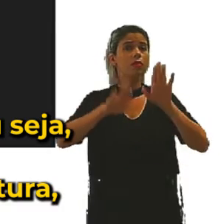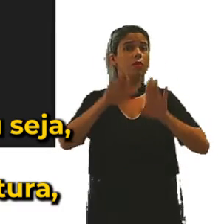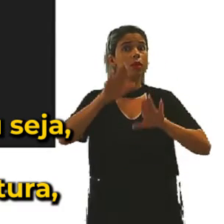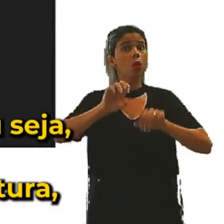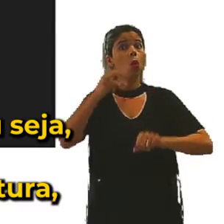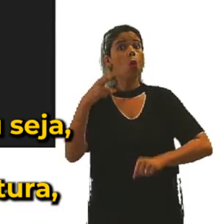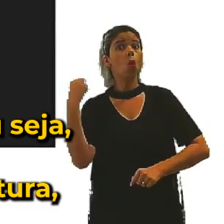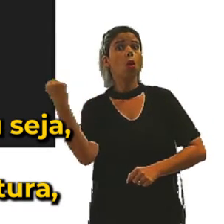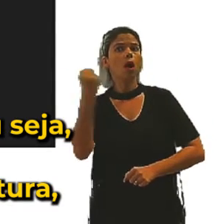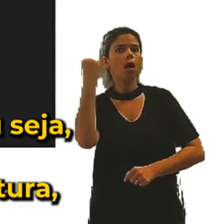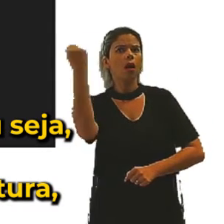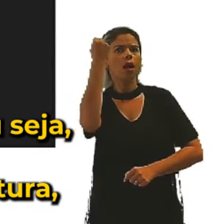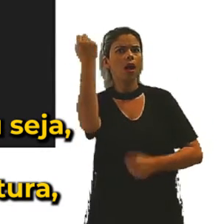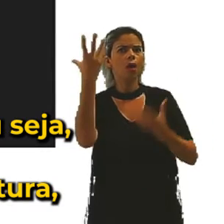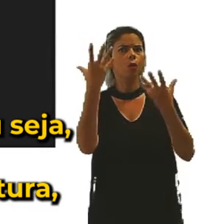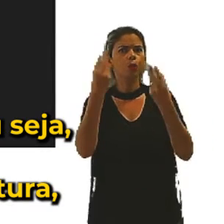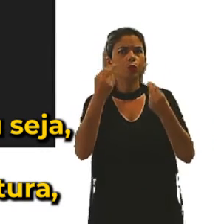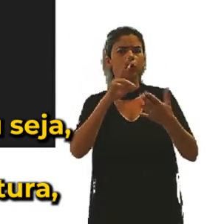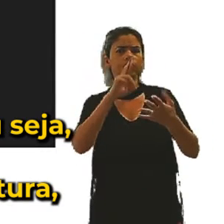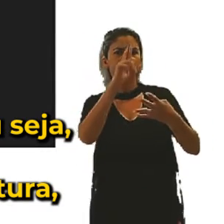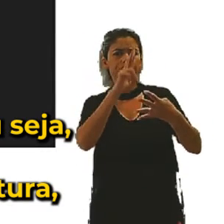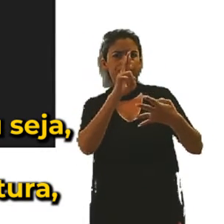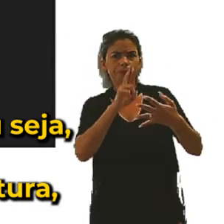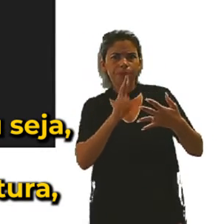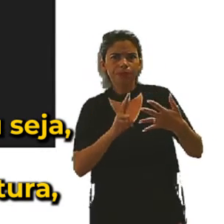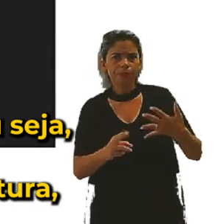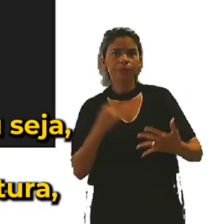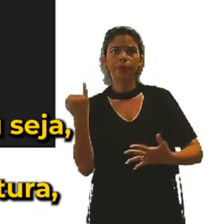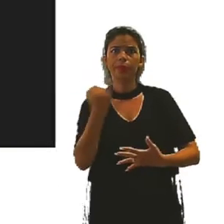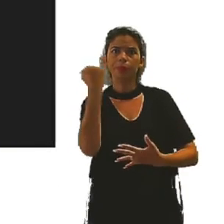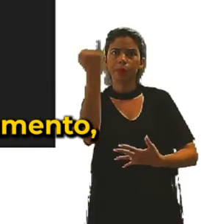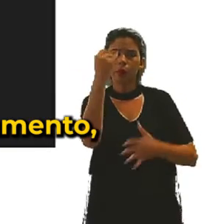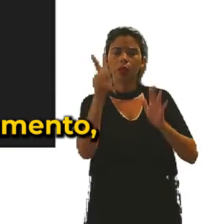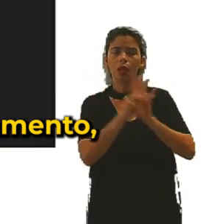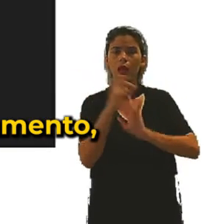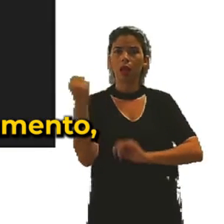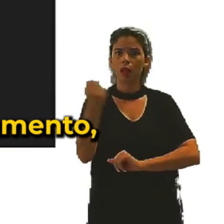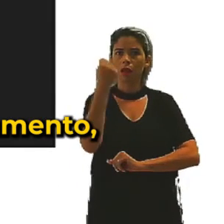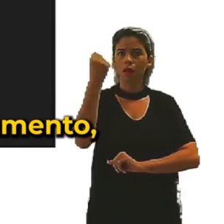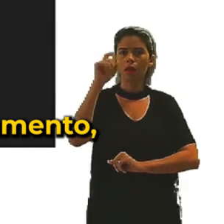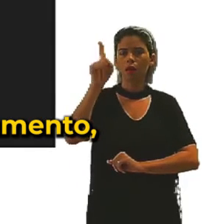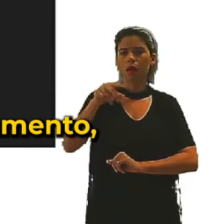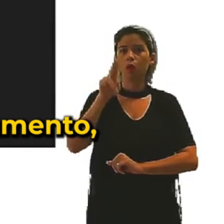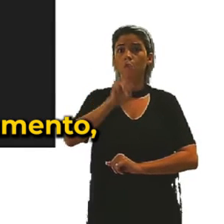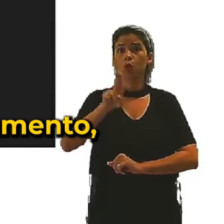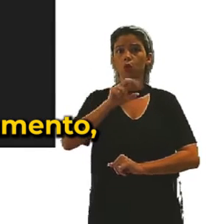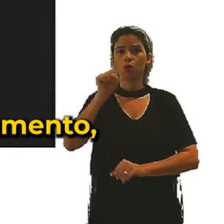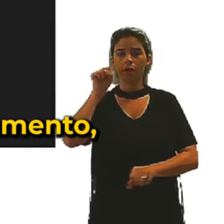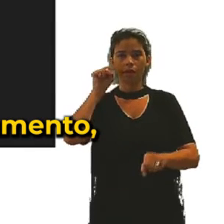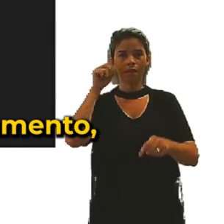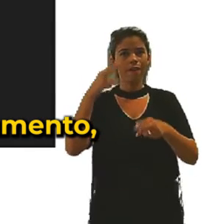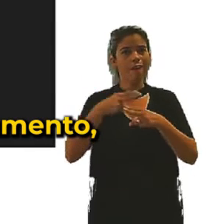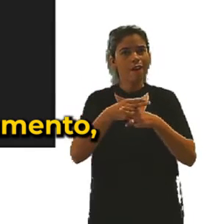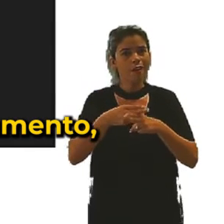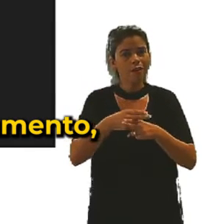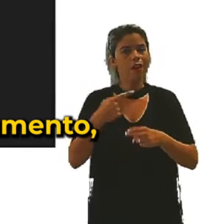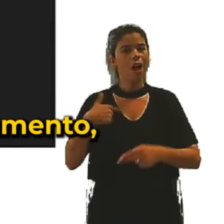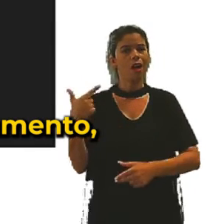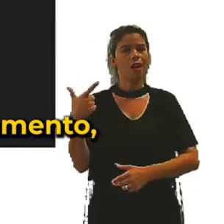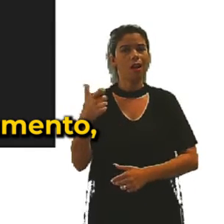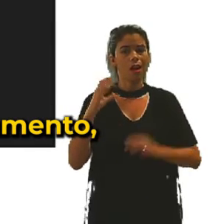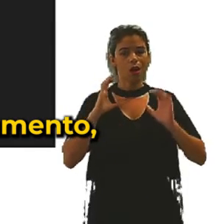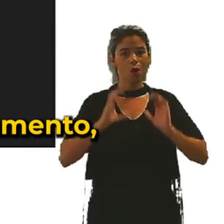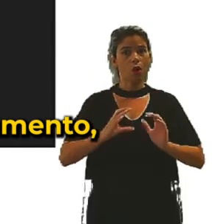ou seja, muitos itens marcados ou itens considerados críticos pela literatura, que é o uso de faca, uso de arma,